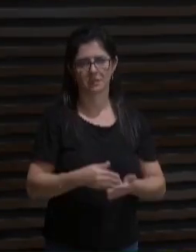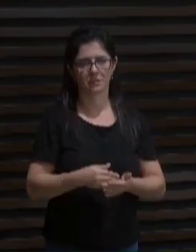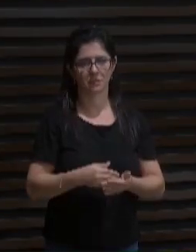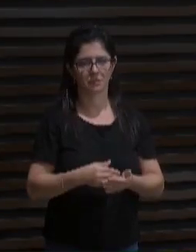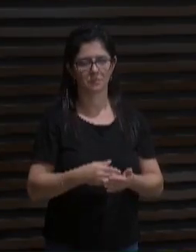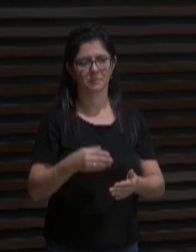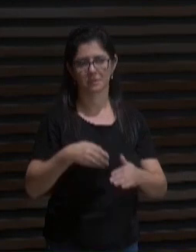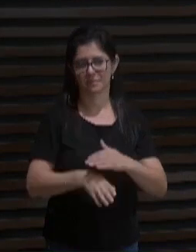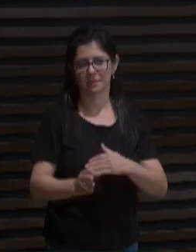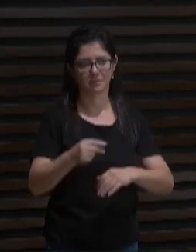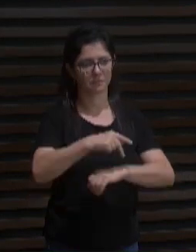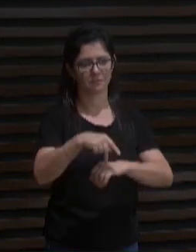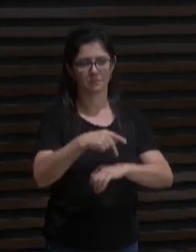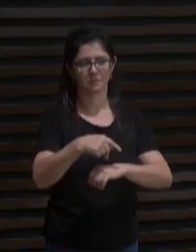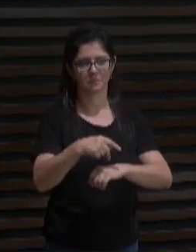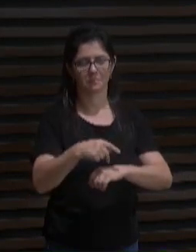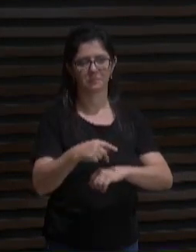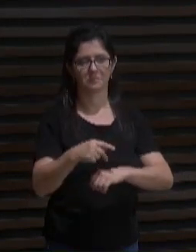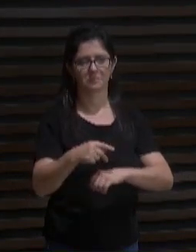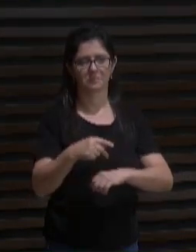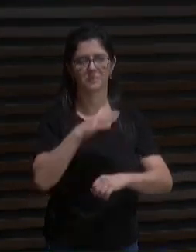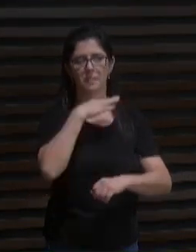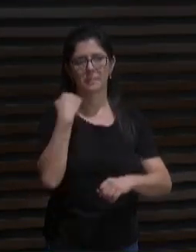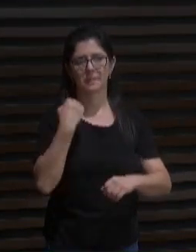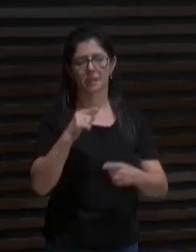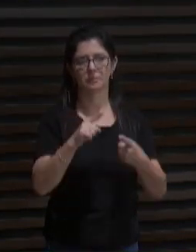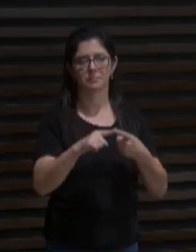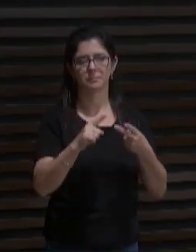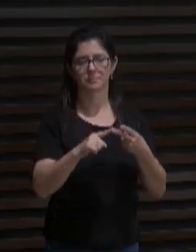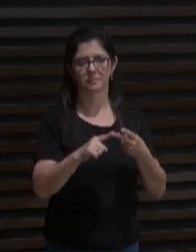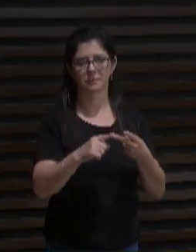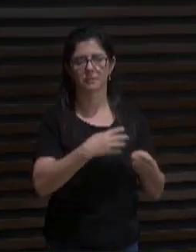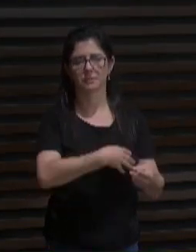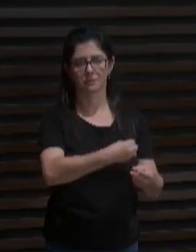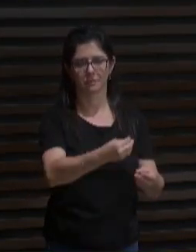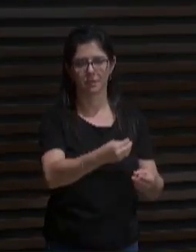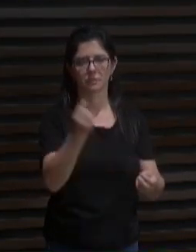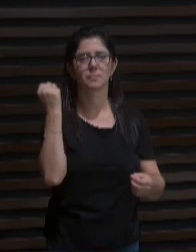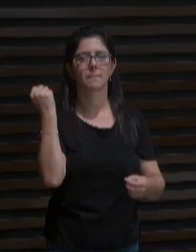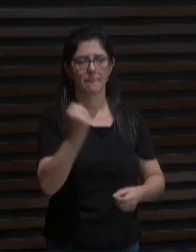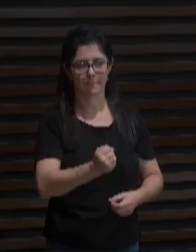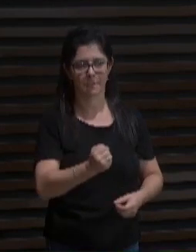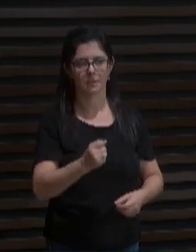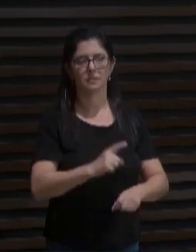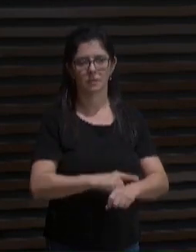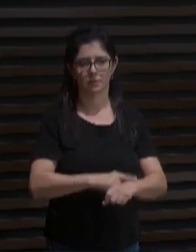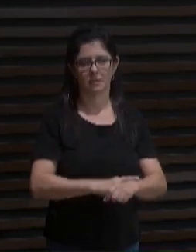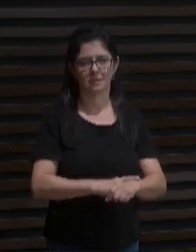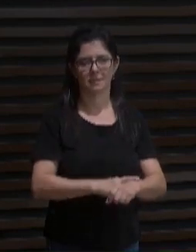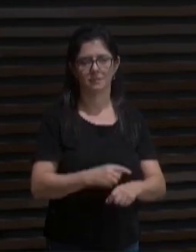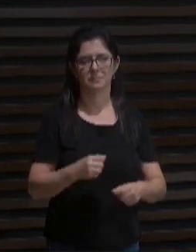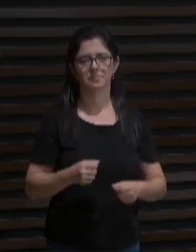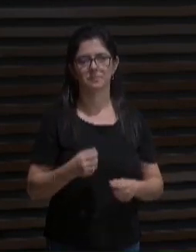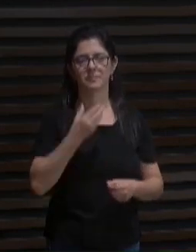os dois filhos o mataram quando ele estava adorando ao seu Deus. Uma oraçãozinha que um rei fez